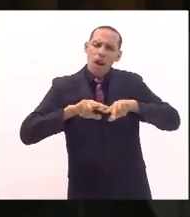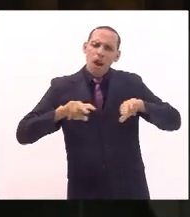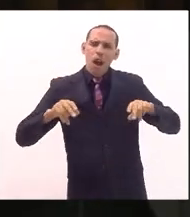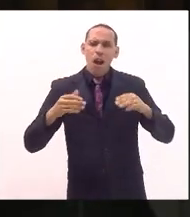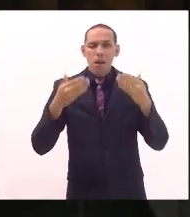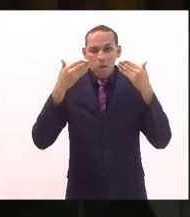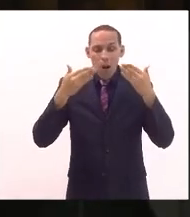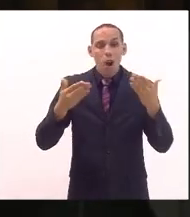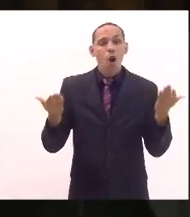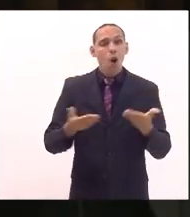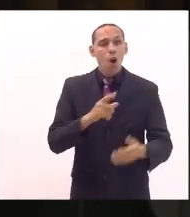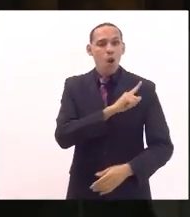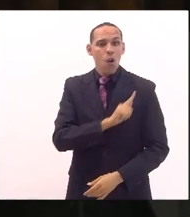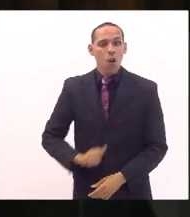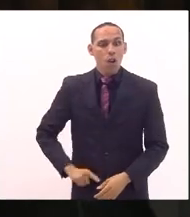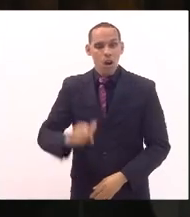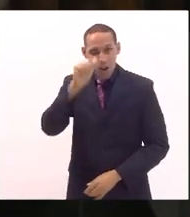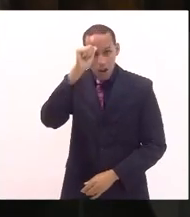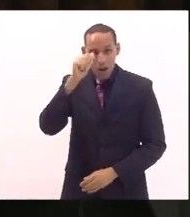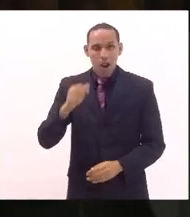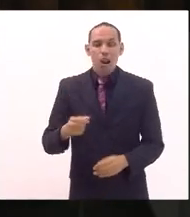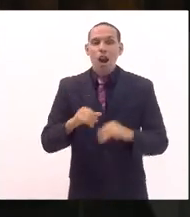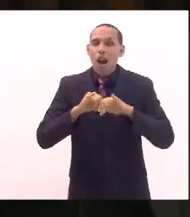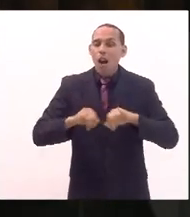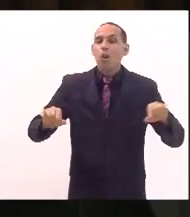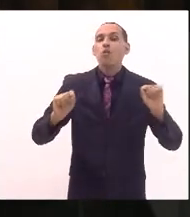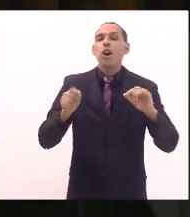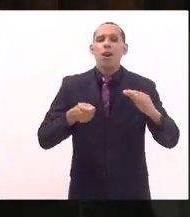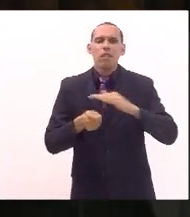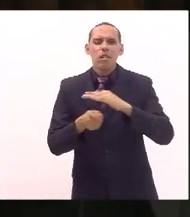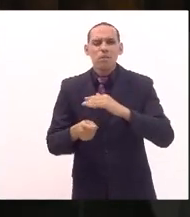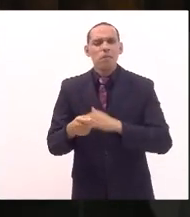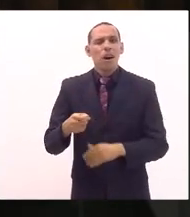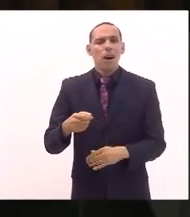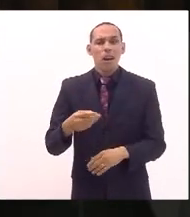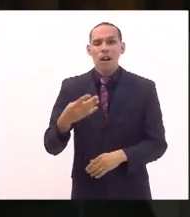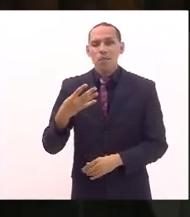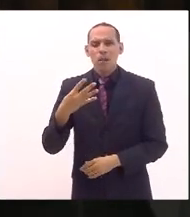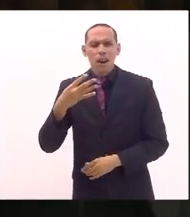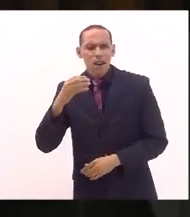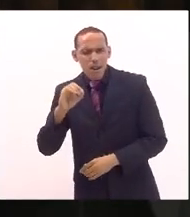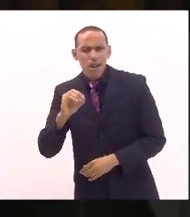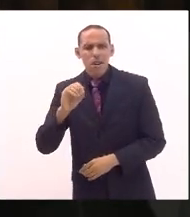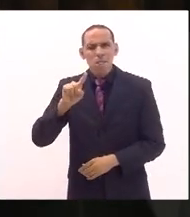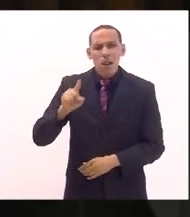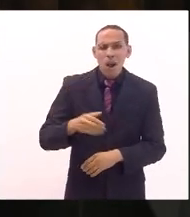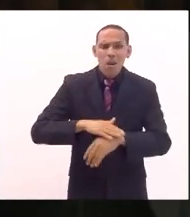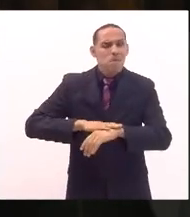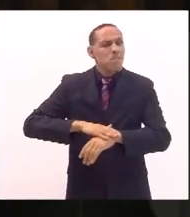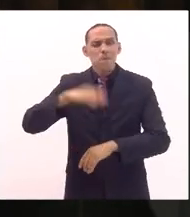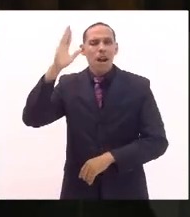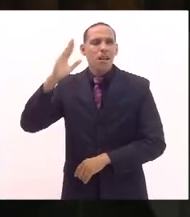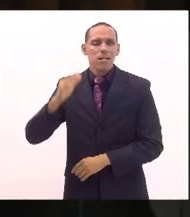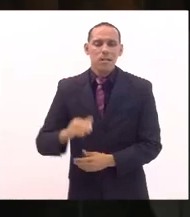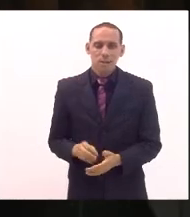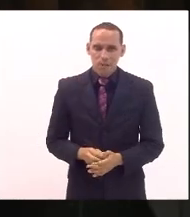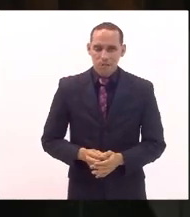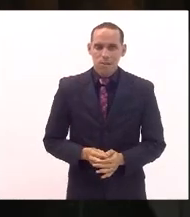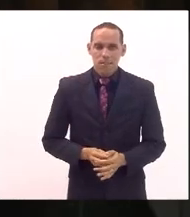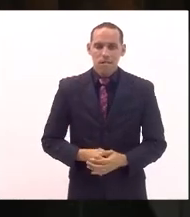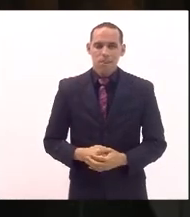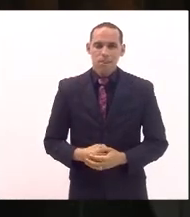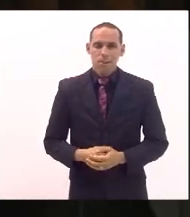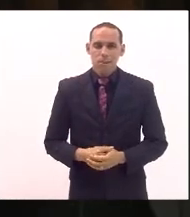anunciou hoje o investimento de mais de 40 há milhões de reais